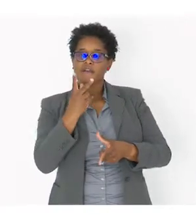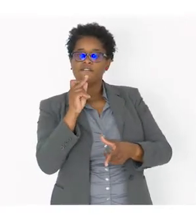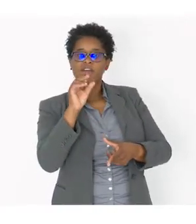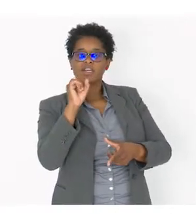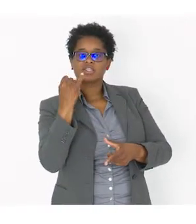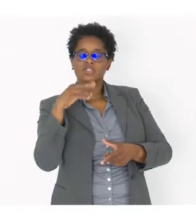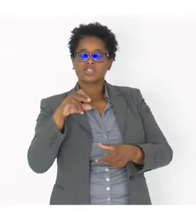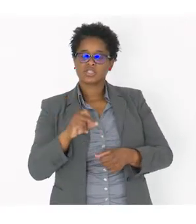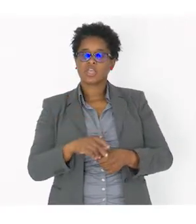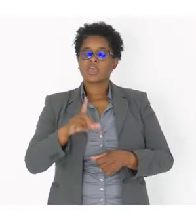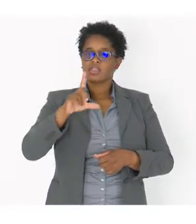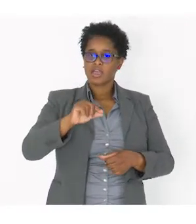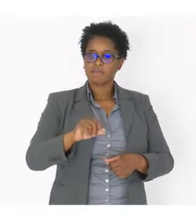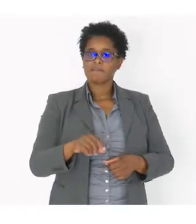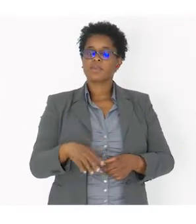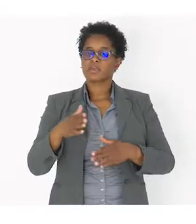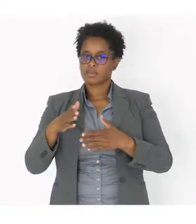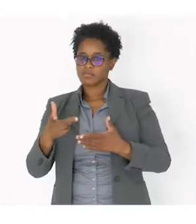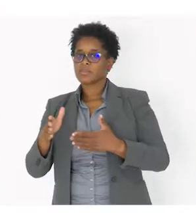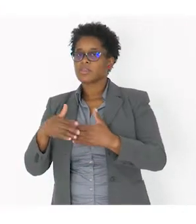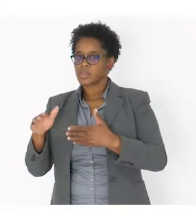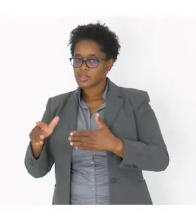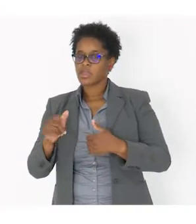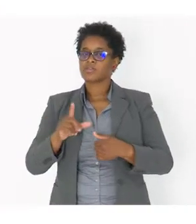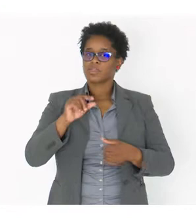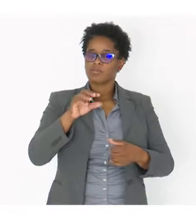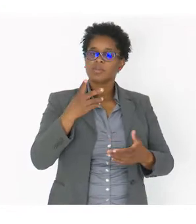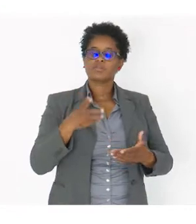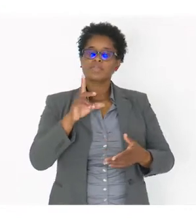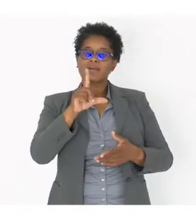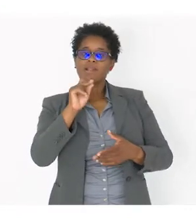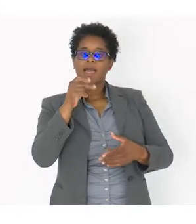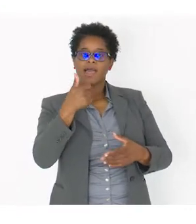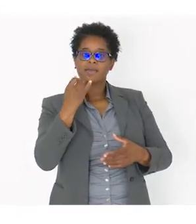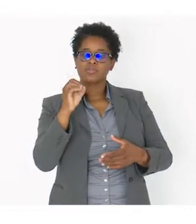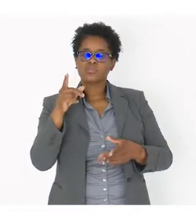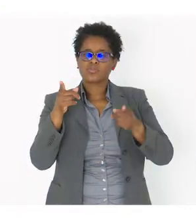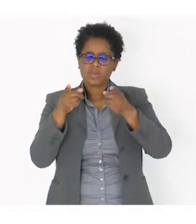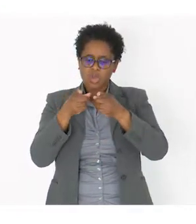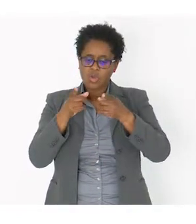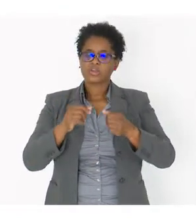órgão externo, e, por último, temos aqui os lábios menores,